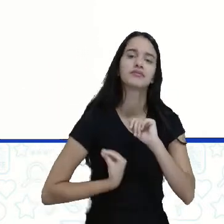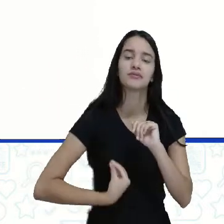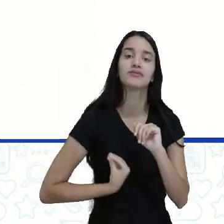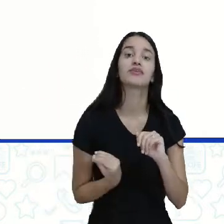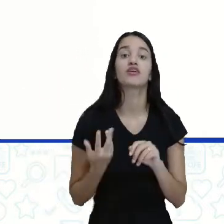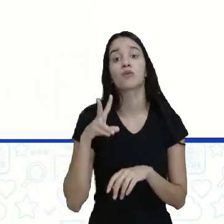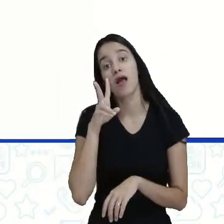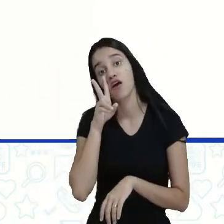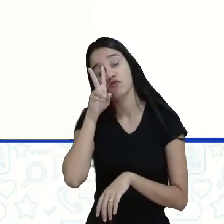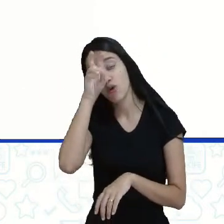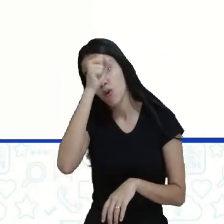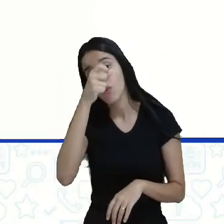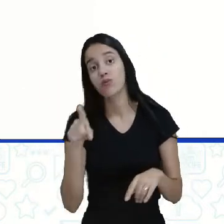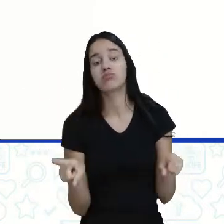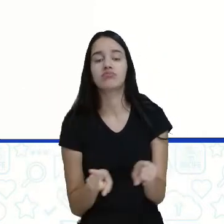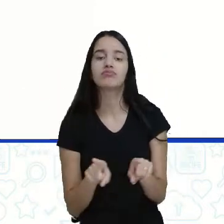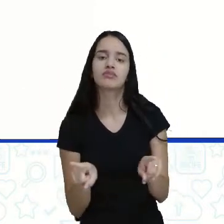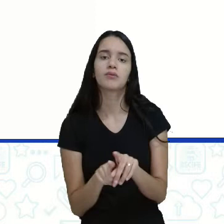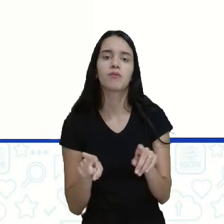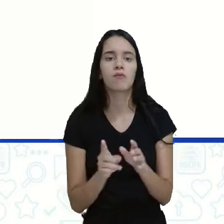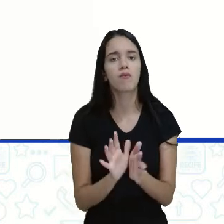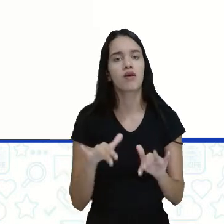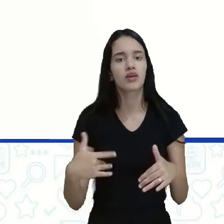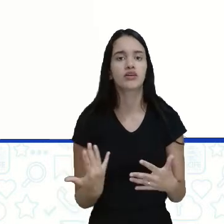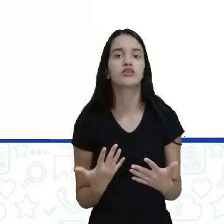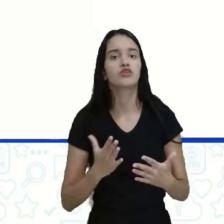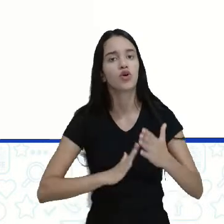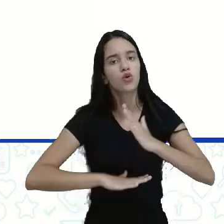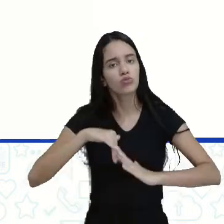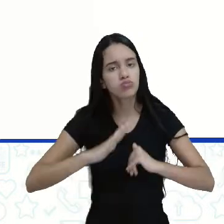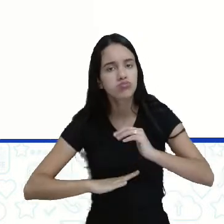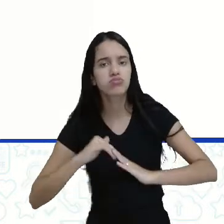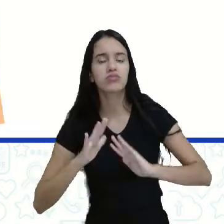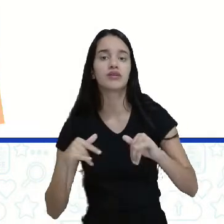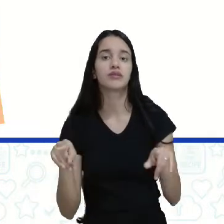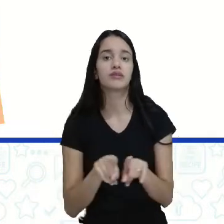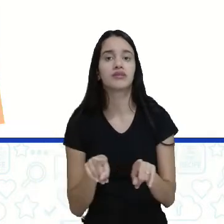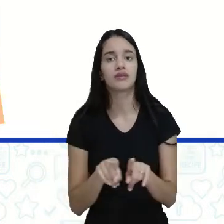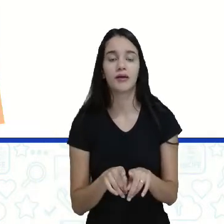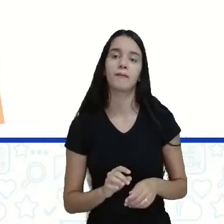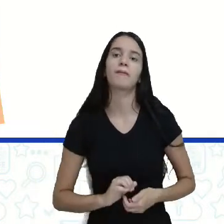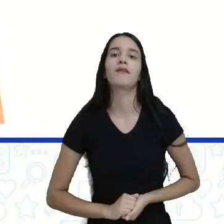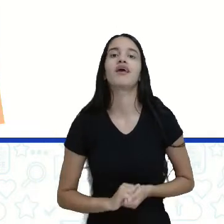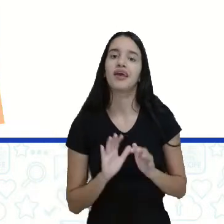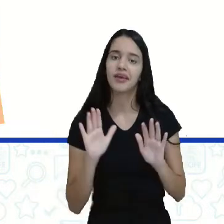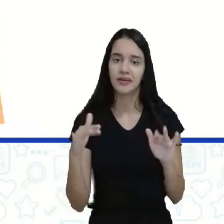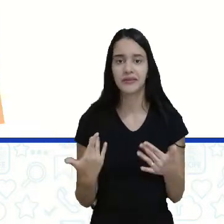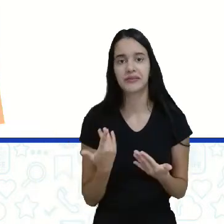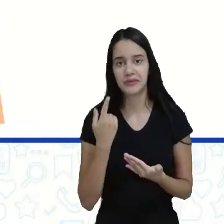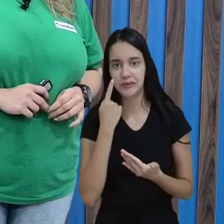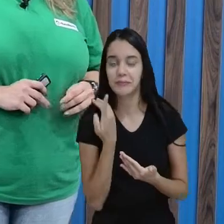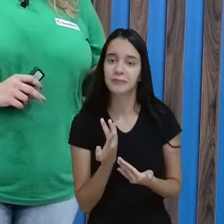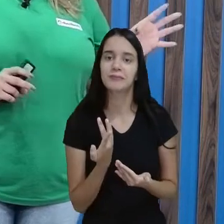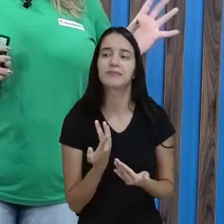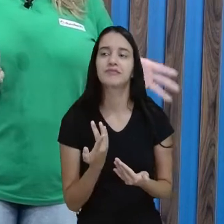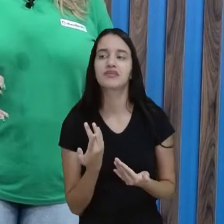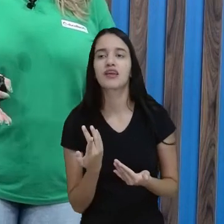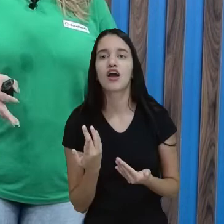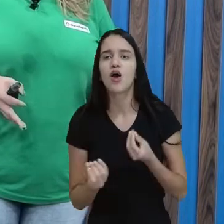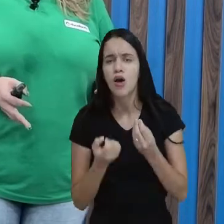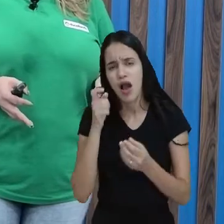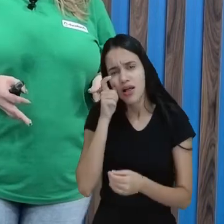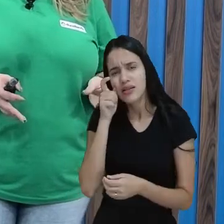mais forte, sobrevivência do mais apto. O DNA nas células de cada organismo... Pronto, é isso aí. Então,